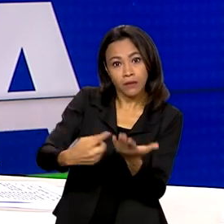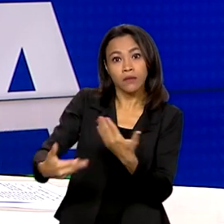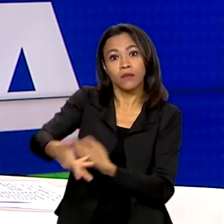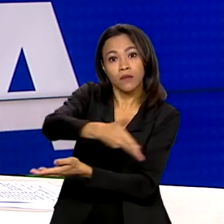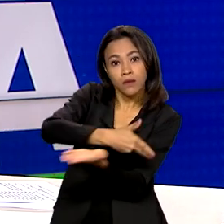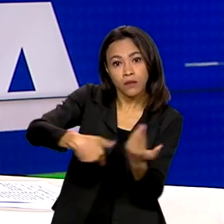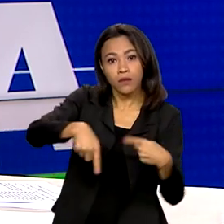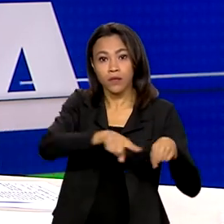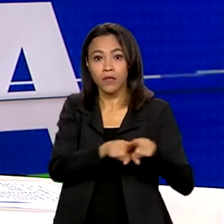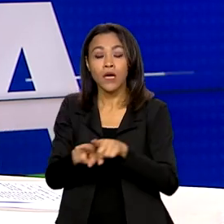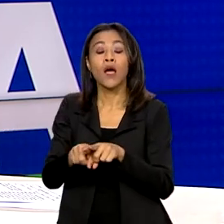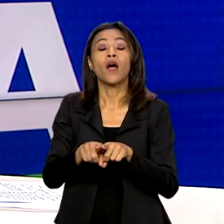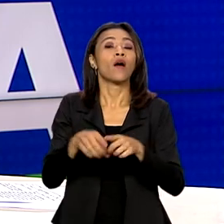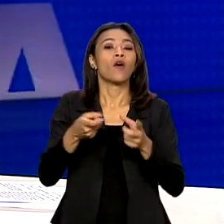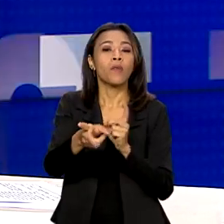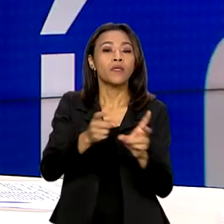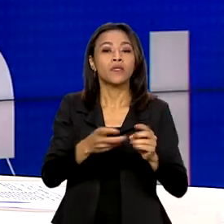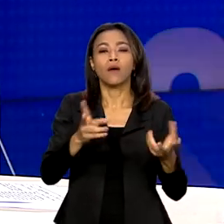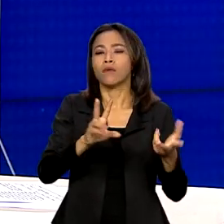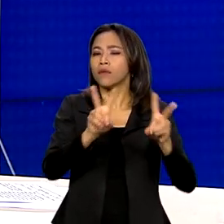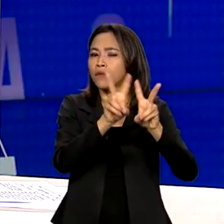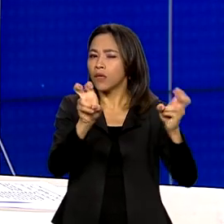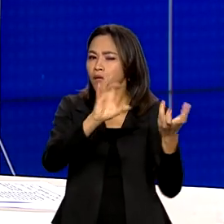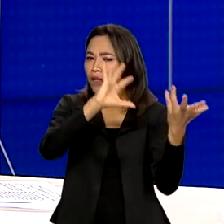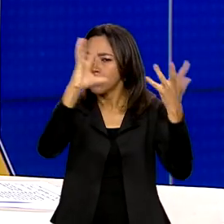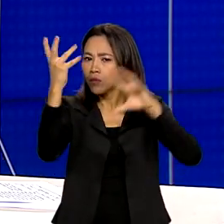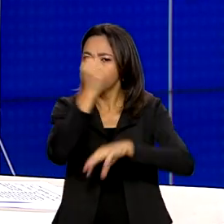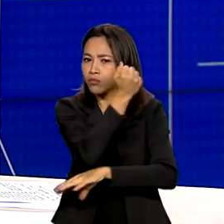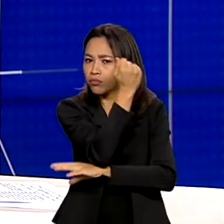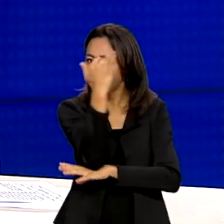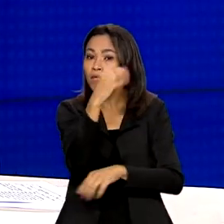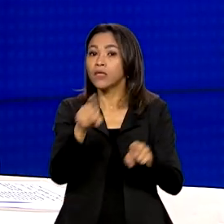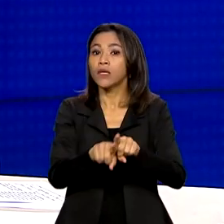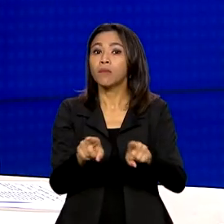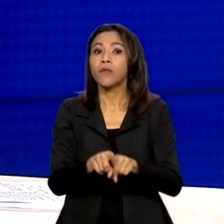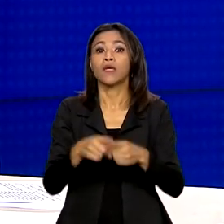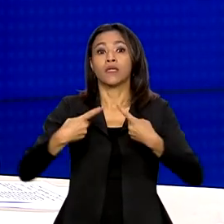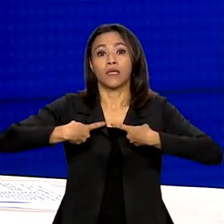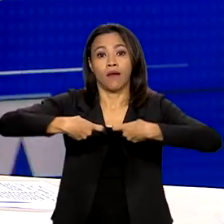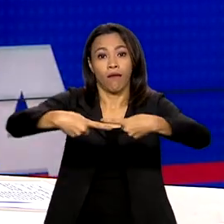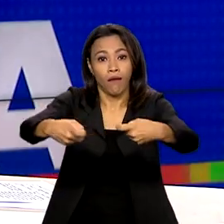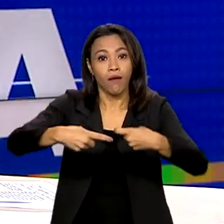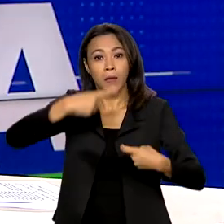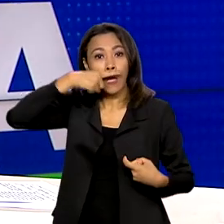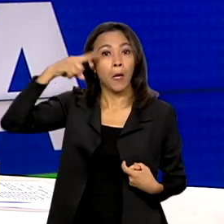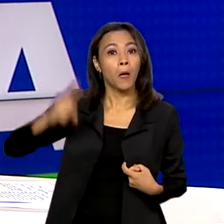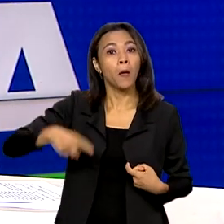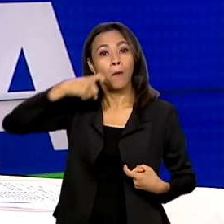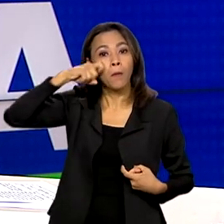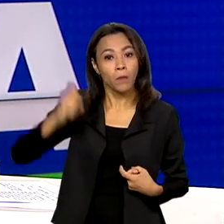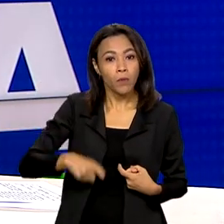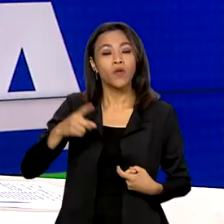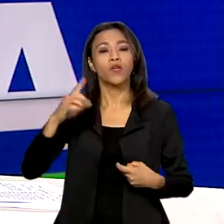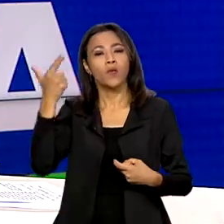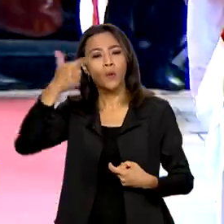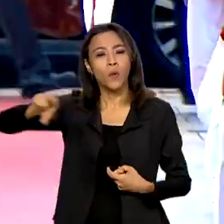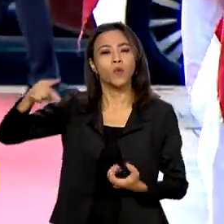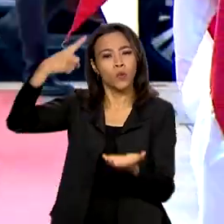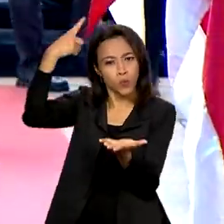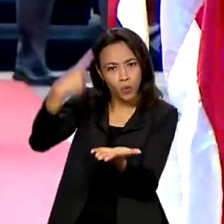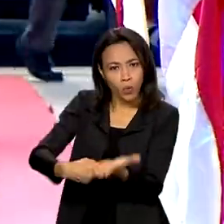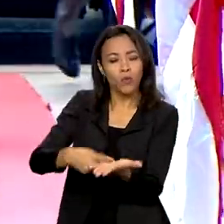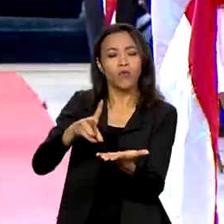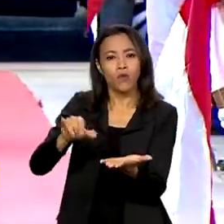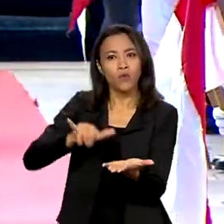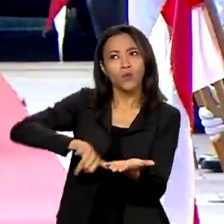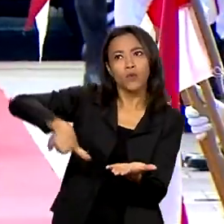de temas como meio ambiente e a guerra da Rússia e Ucrânia. Um acordo comercial no setor aéreo foi assinado. A